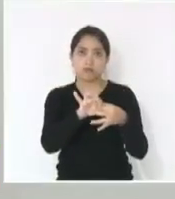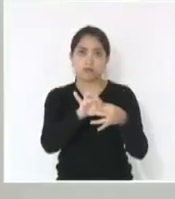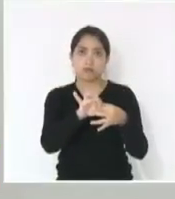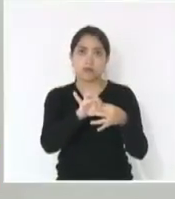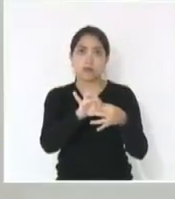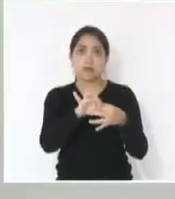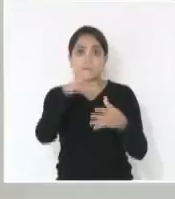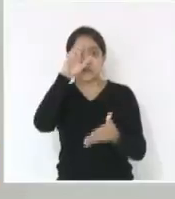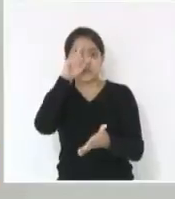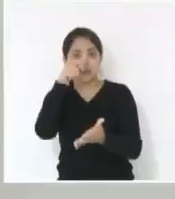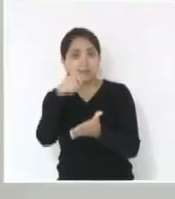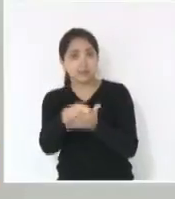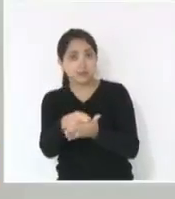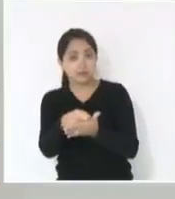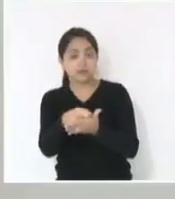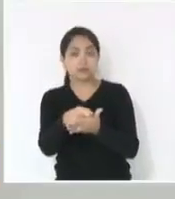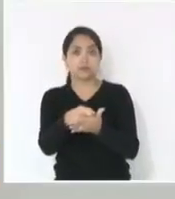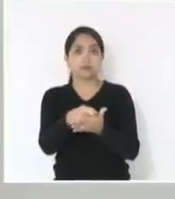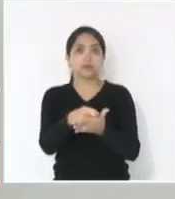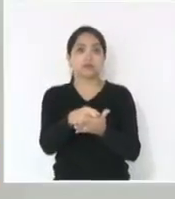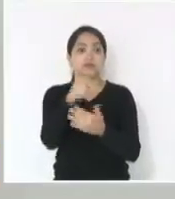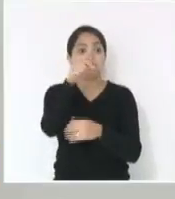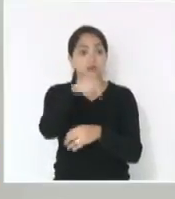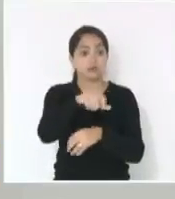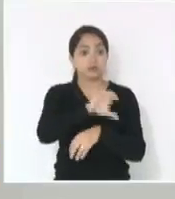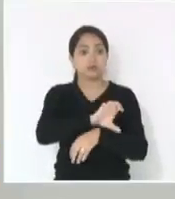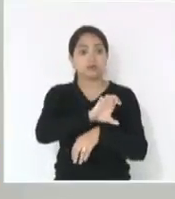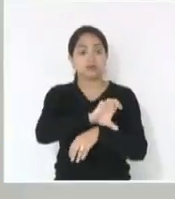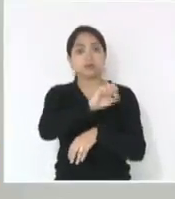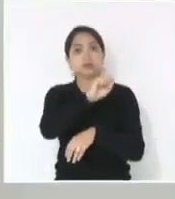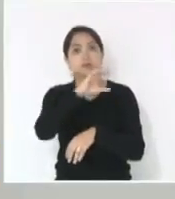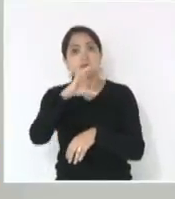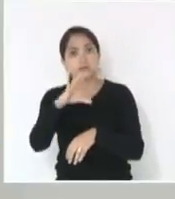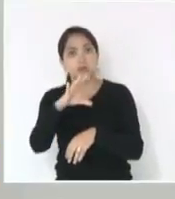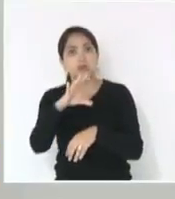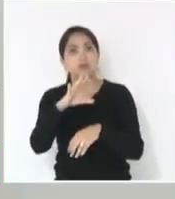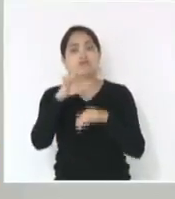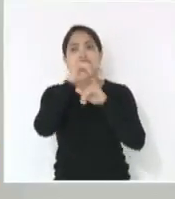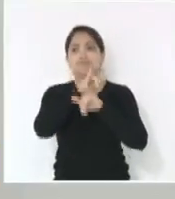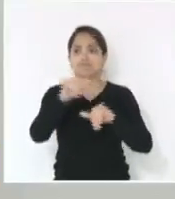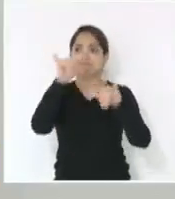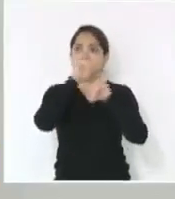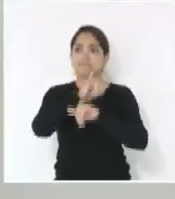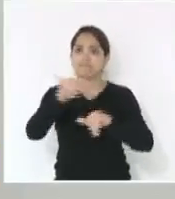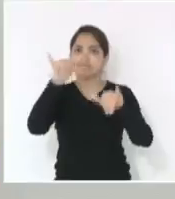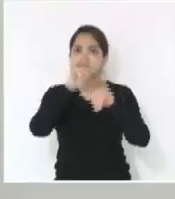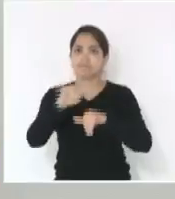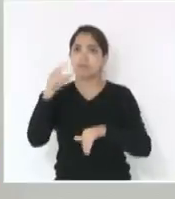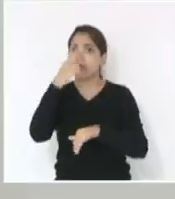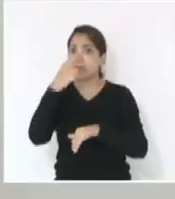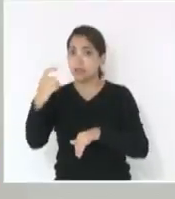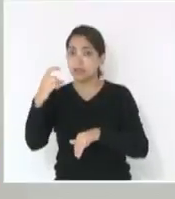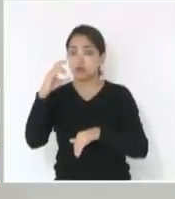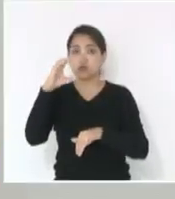determinar nosso estado que tenhamos que ter uma campanha O Lixo Zero.